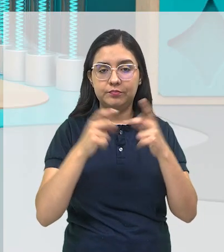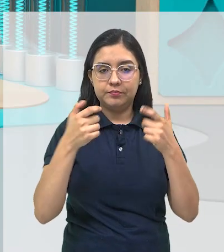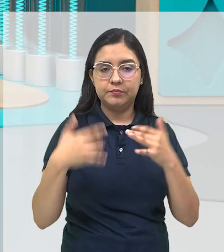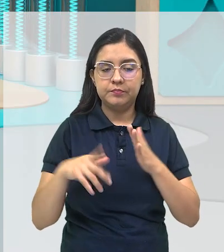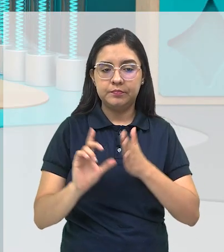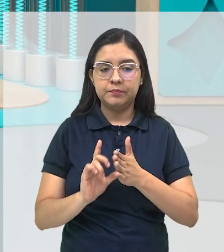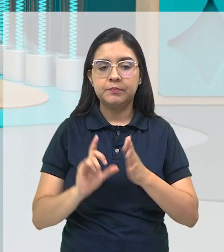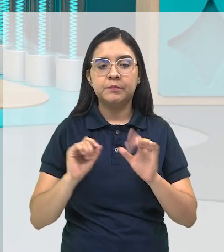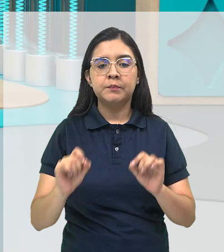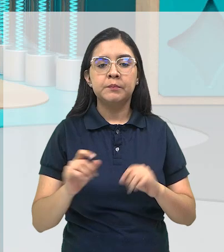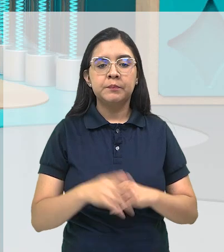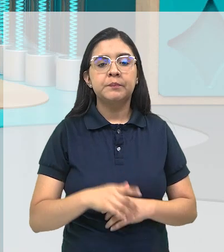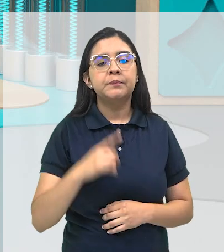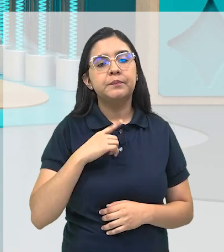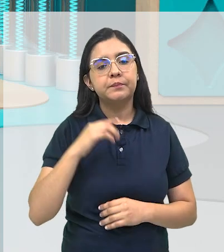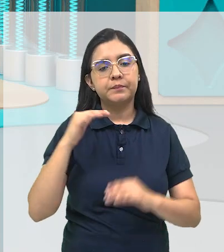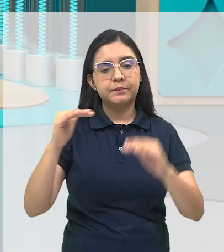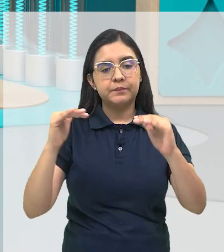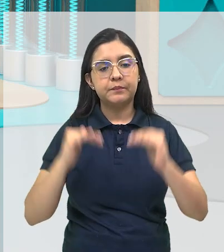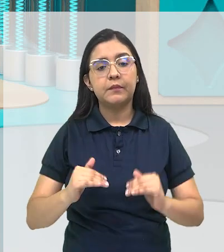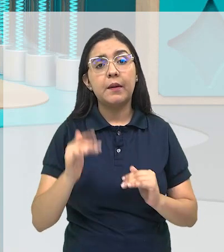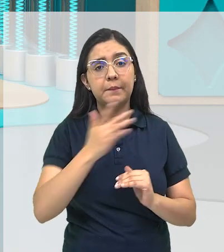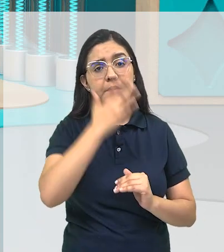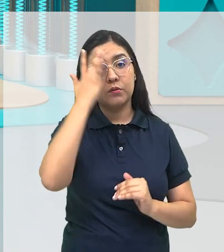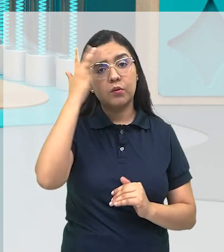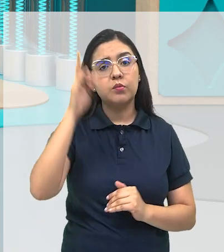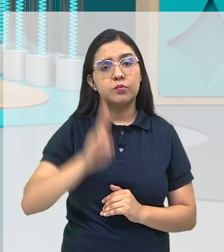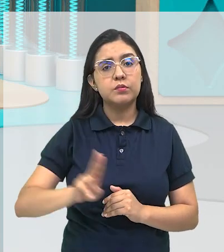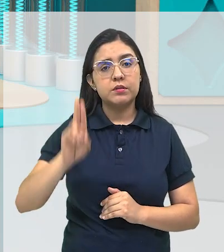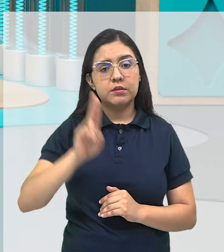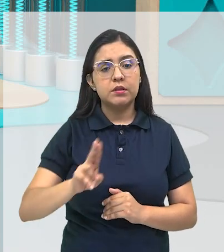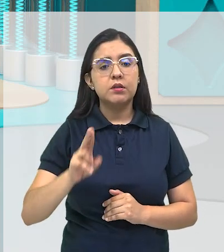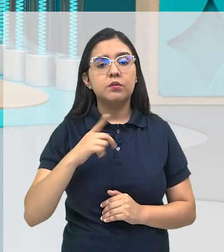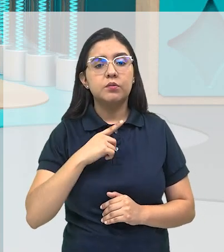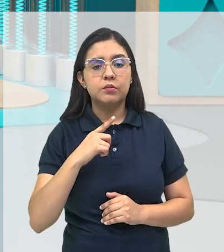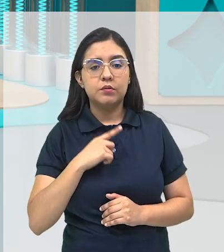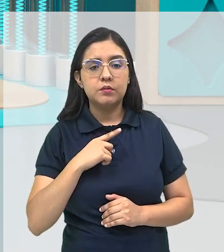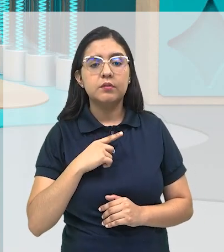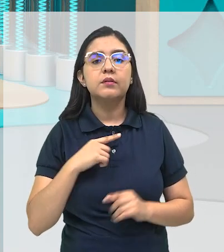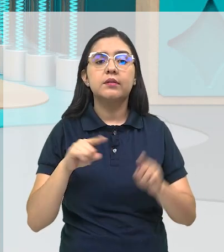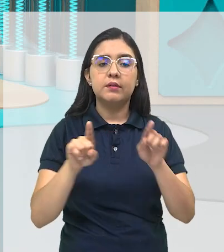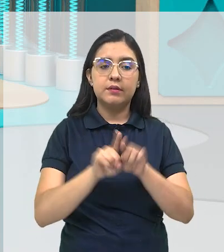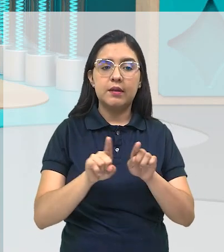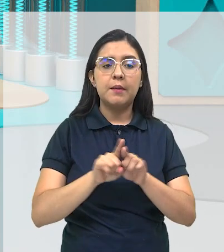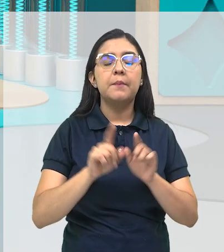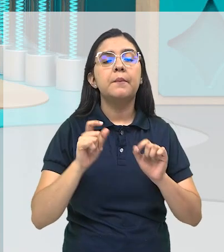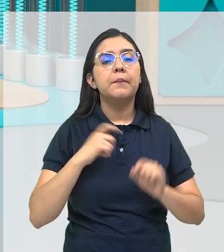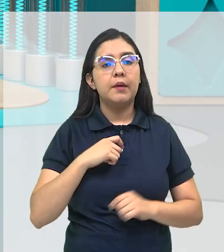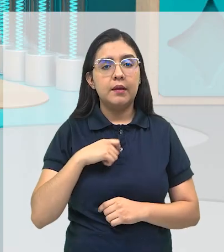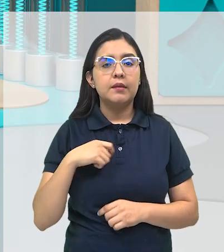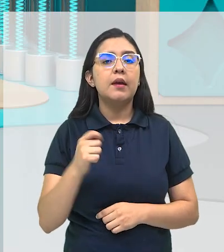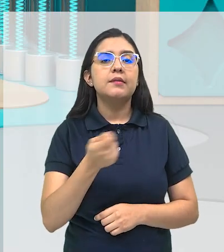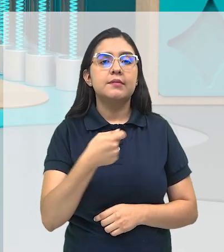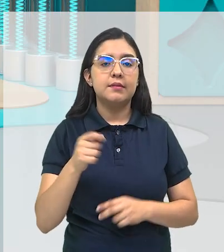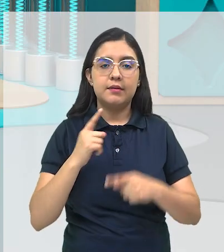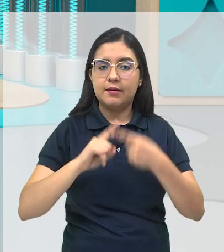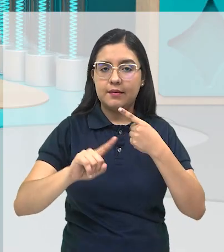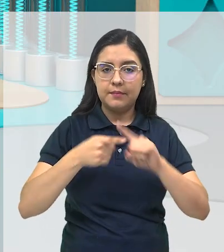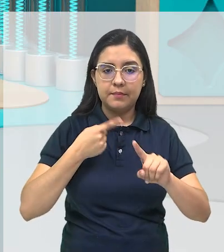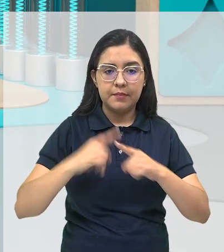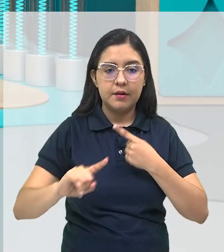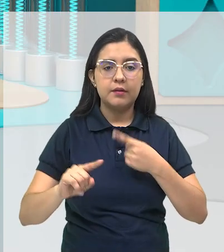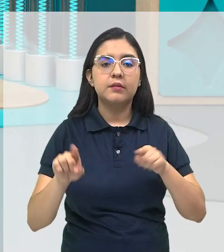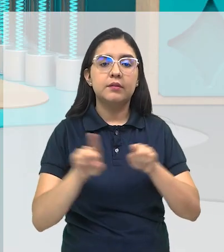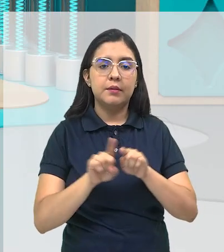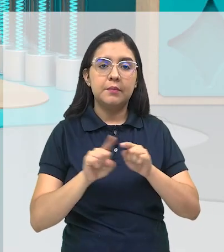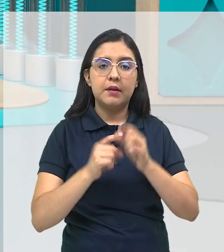né? Embora aqui no kung fu o indivíduo esteja ali com uma arma, na esgrima também uma arma branca, né? No boxe, a